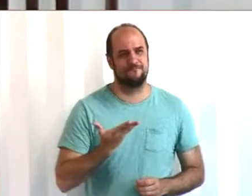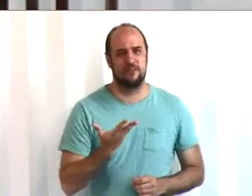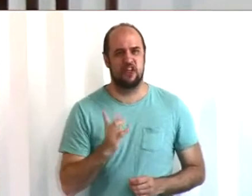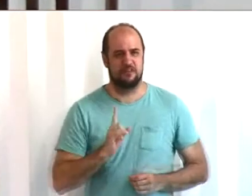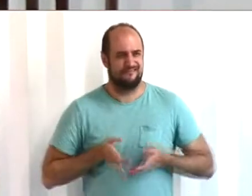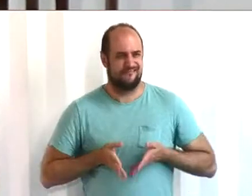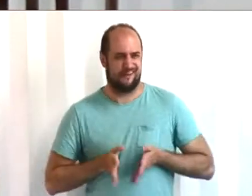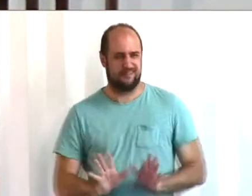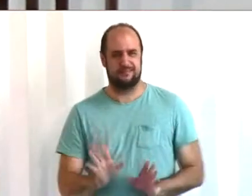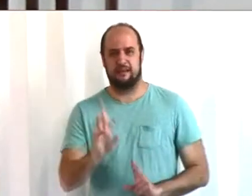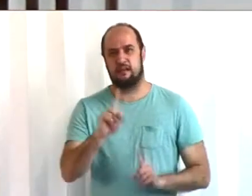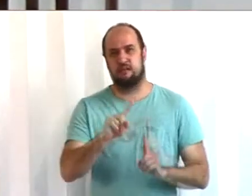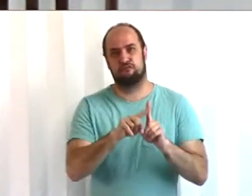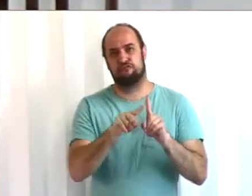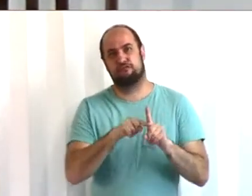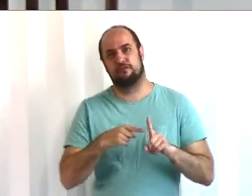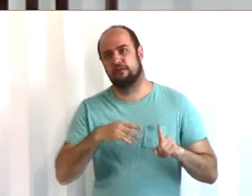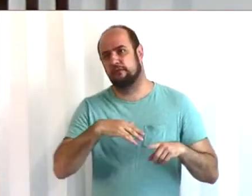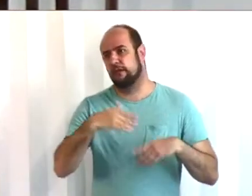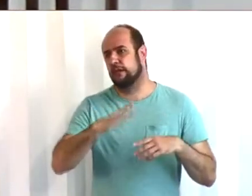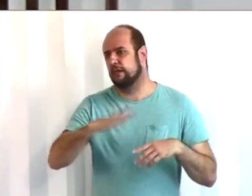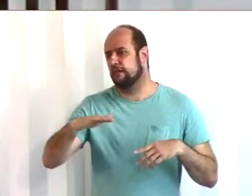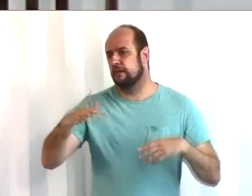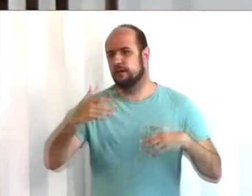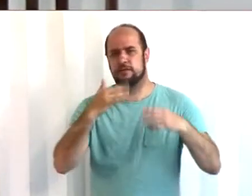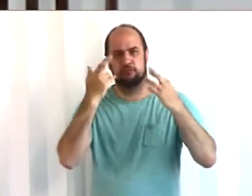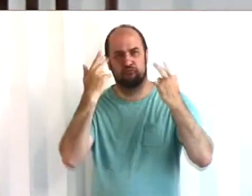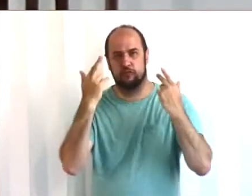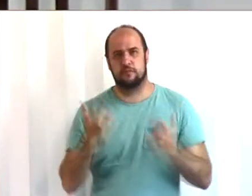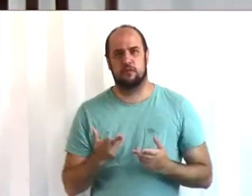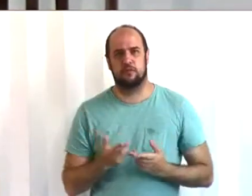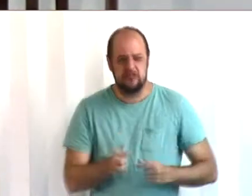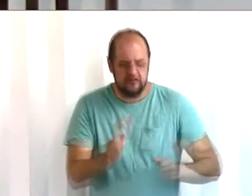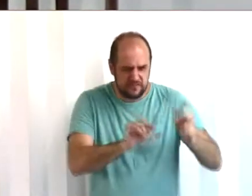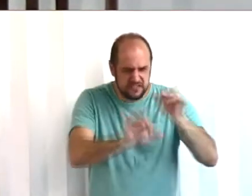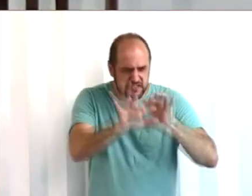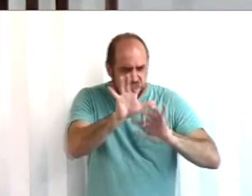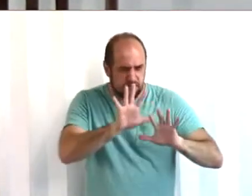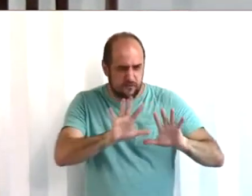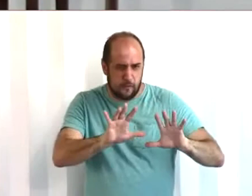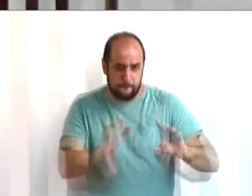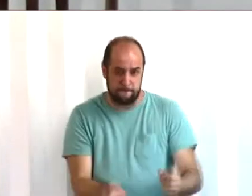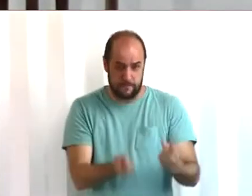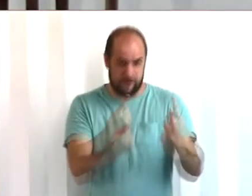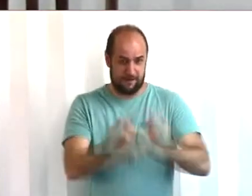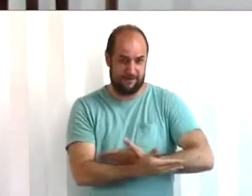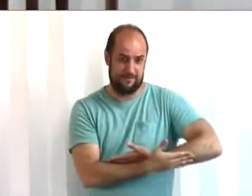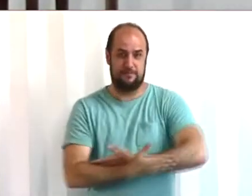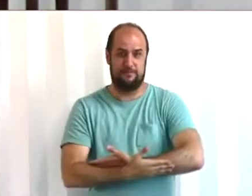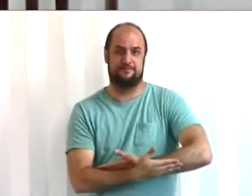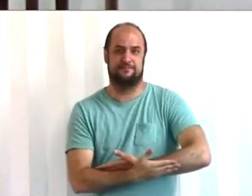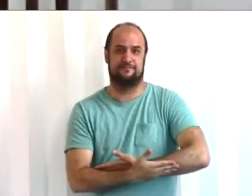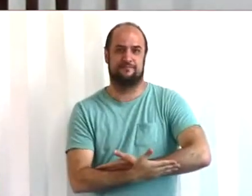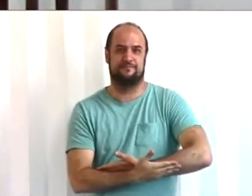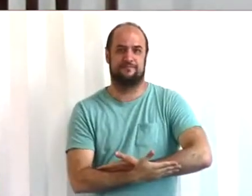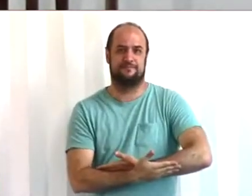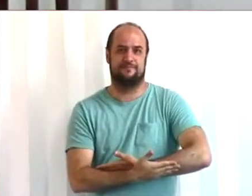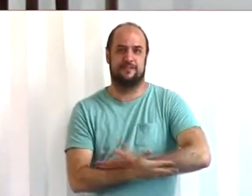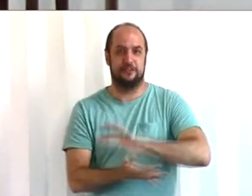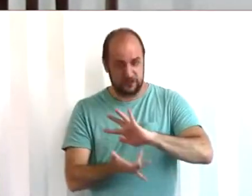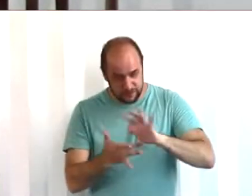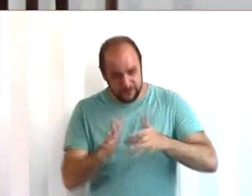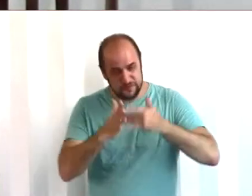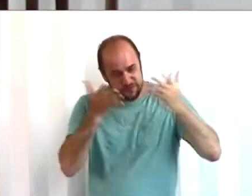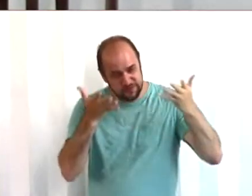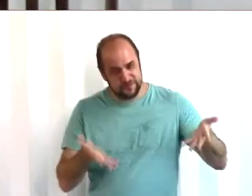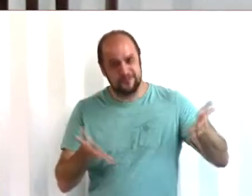nasceu simplesmente como nascem as crianças, do invisível para o visível. É Jesus. Esse é um tempo